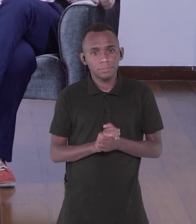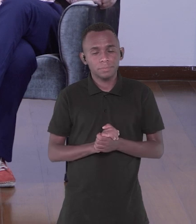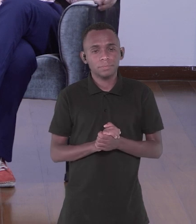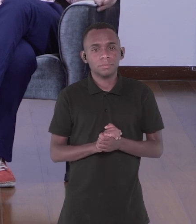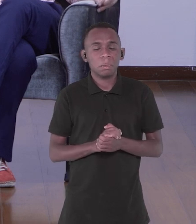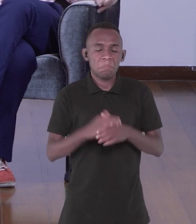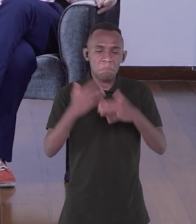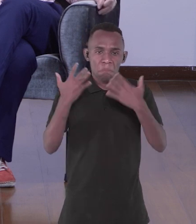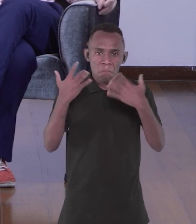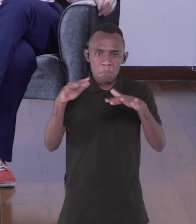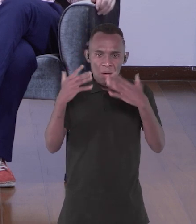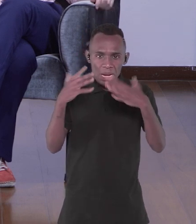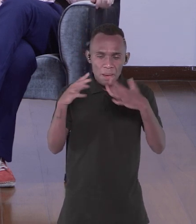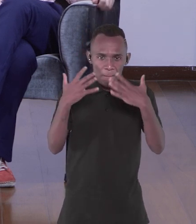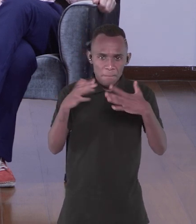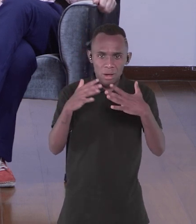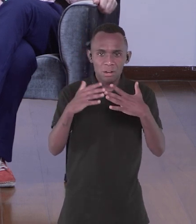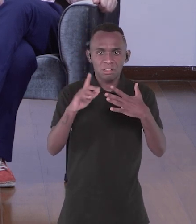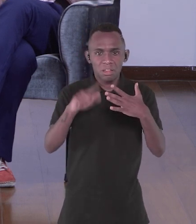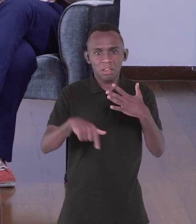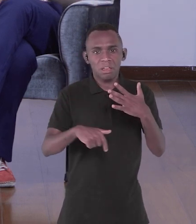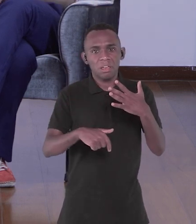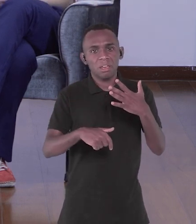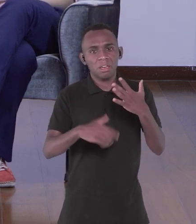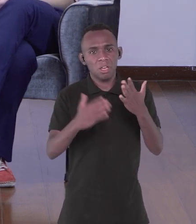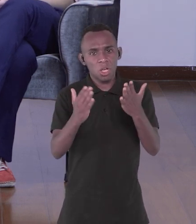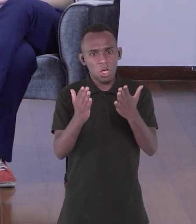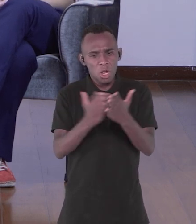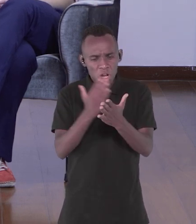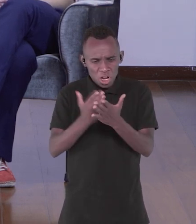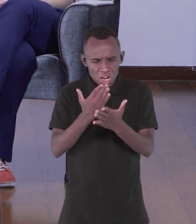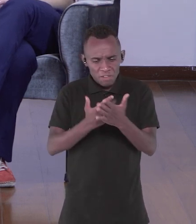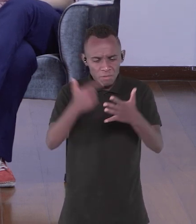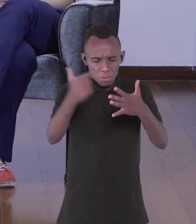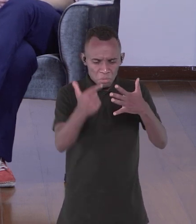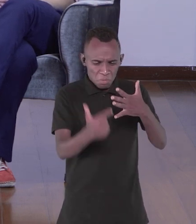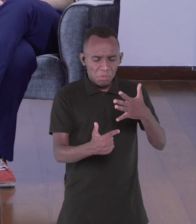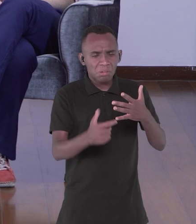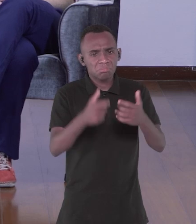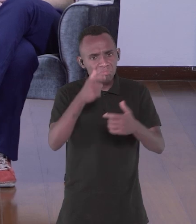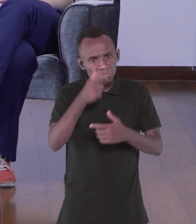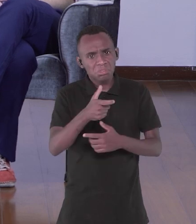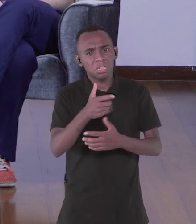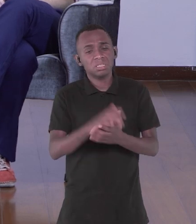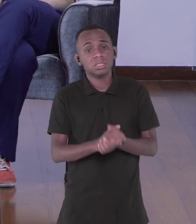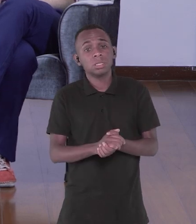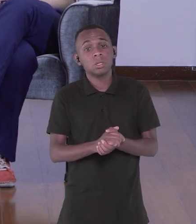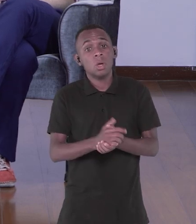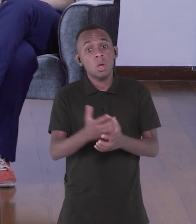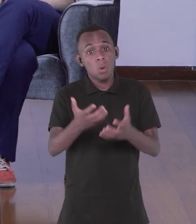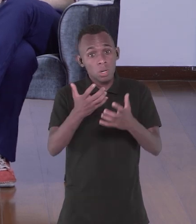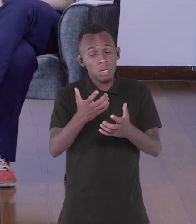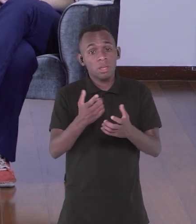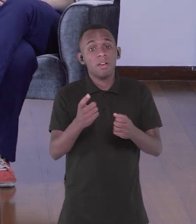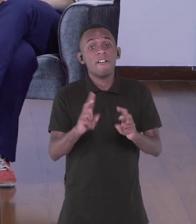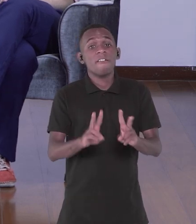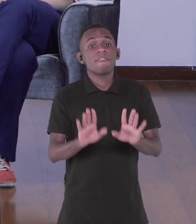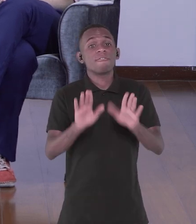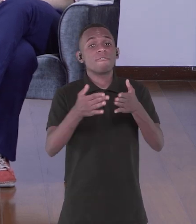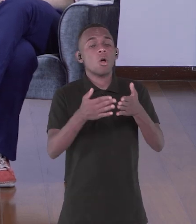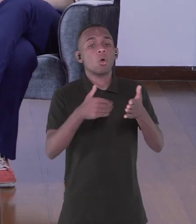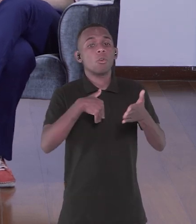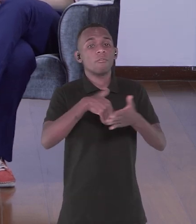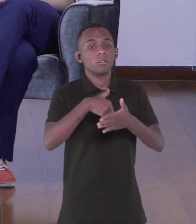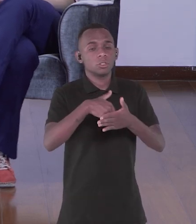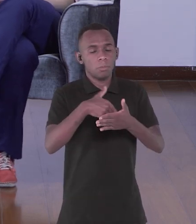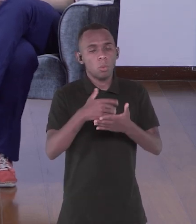Bom, parabéns. Uma espectadora da plateia faz uma pergunta para Jamil. A minha pergunta, eu queria voltar para o futebol.